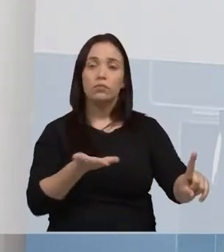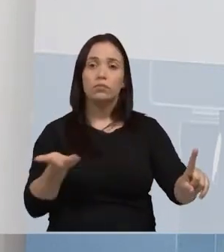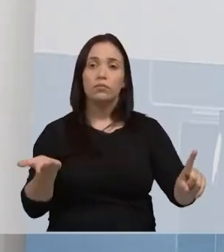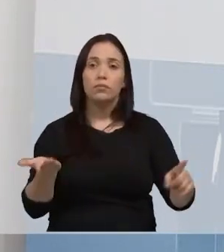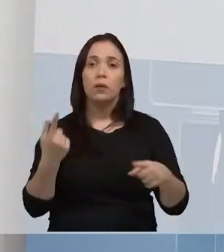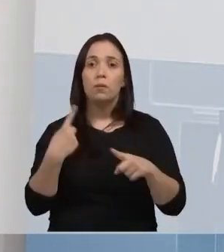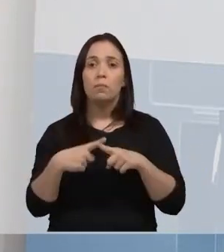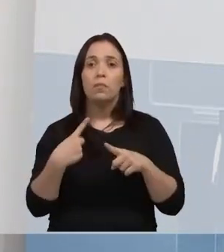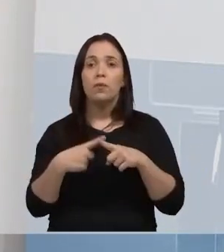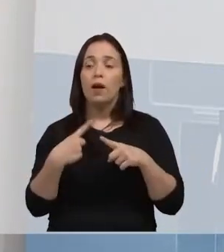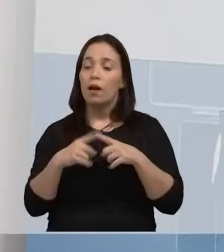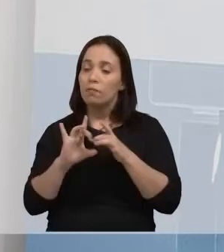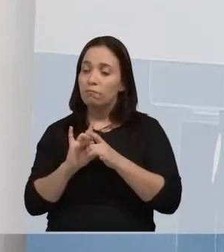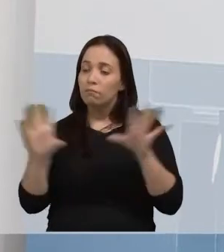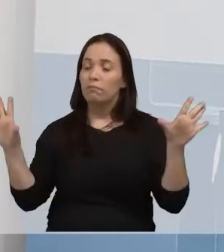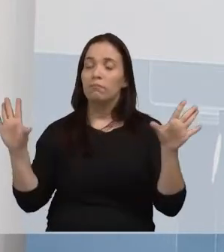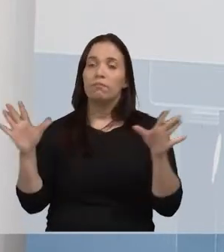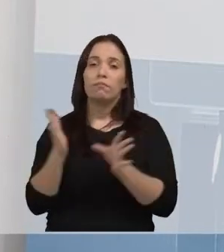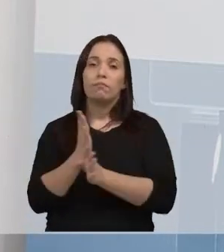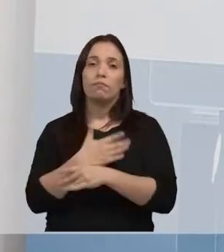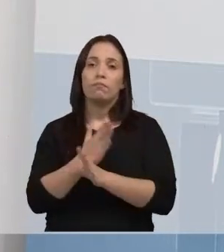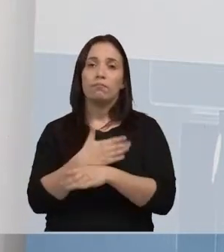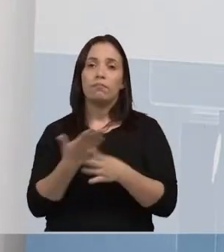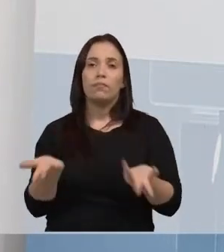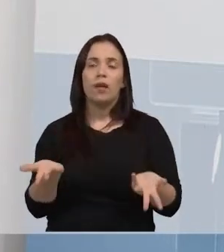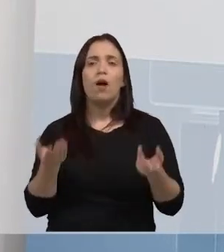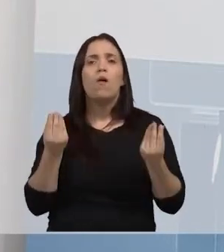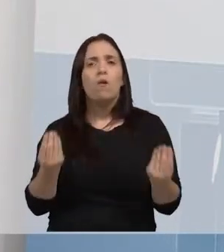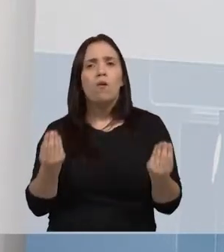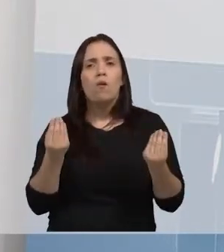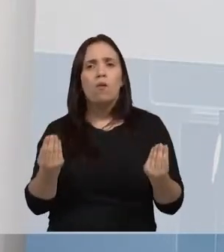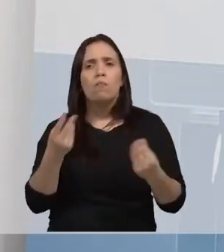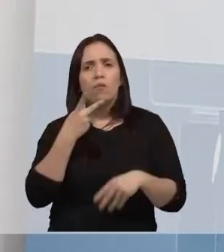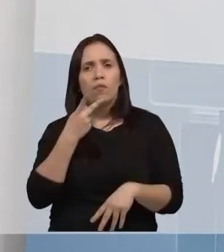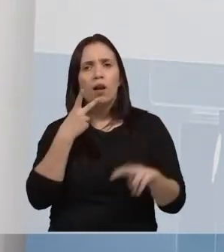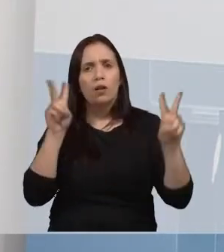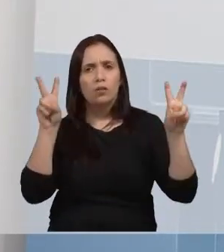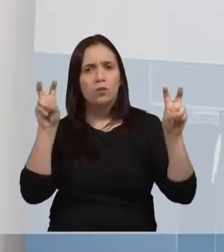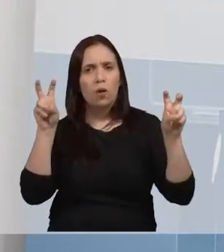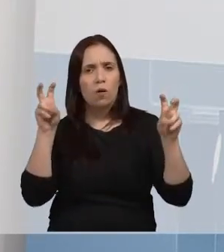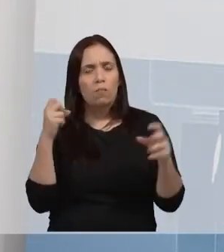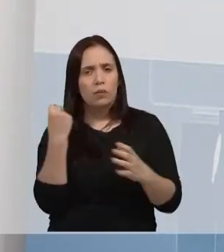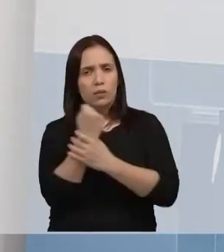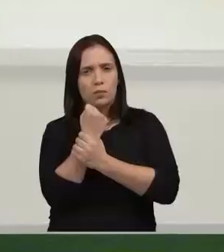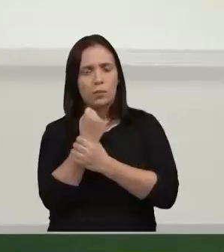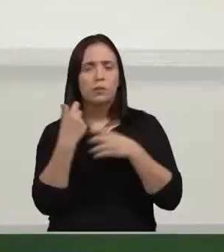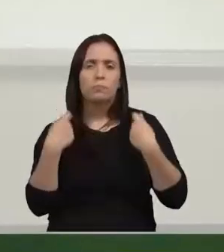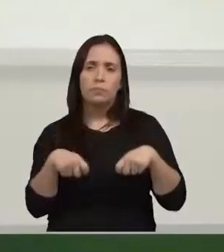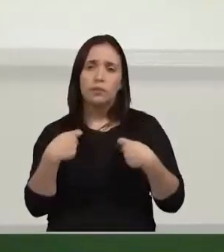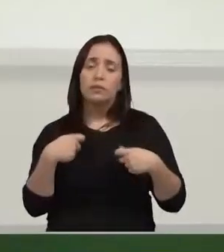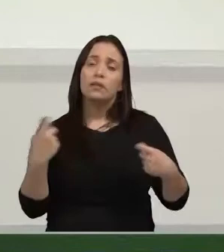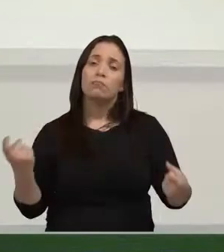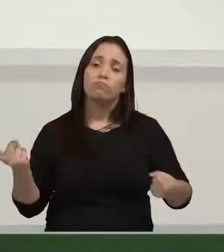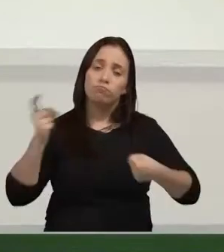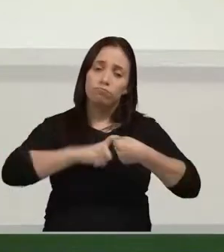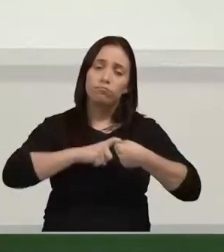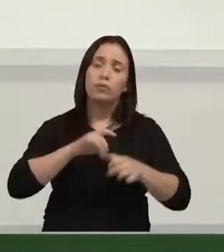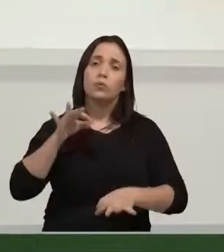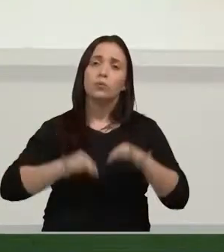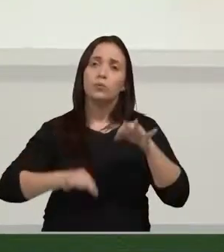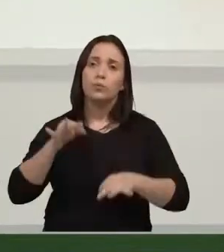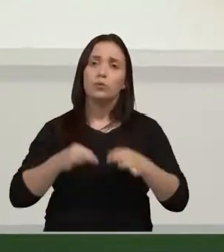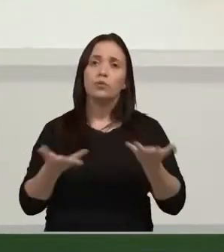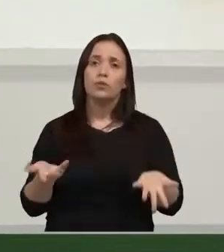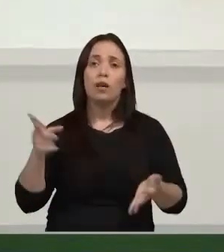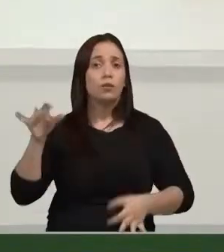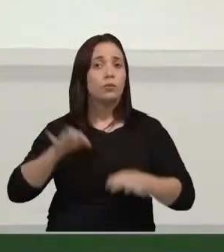falando de política nisso? Porque o mote, esse ano aqui no Ceará, vai ser o quê, Luiz? Segurança pública. É tanto que o